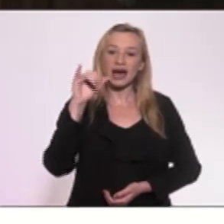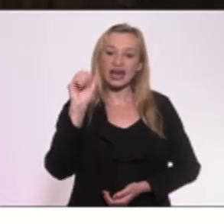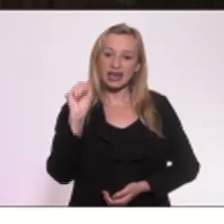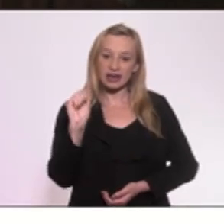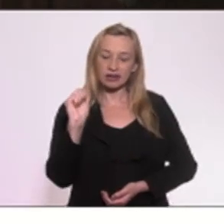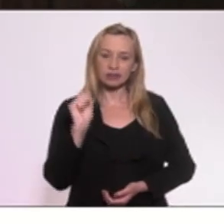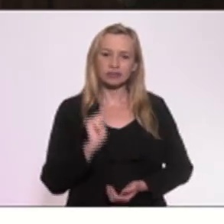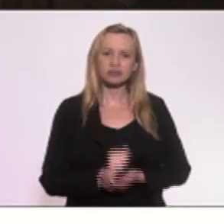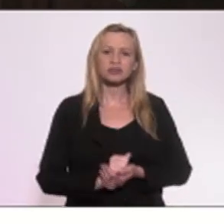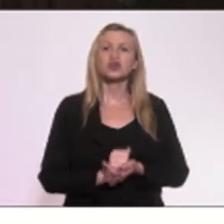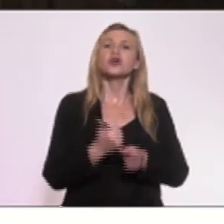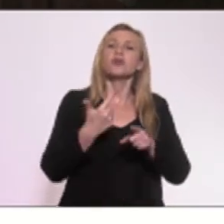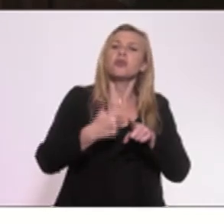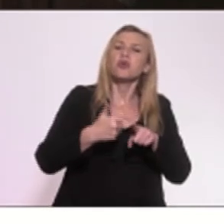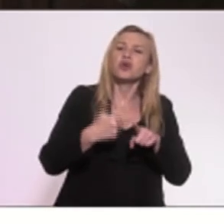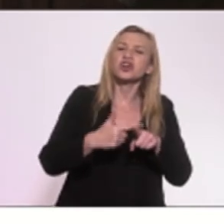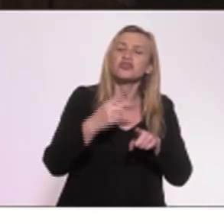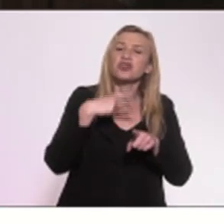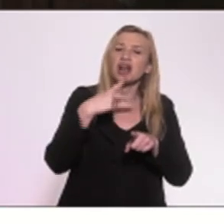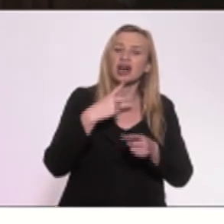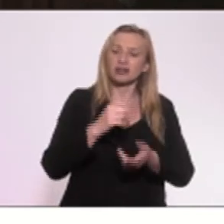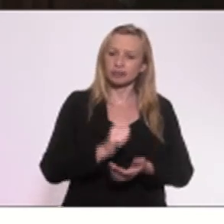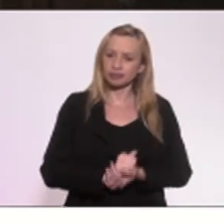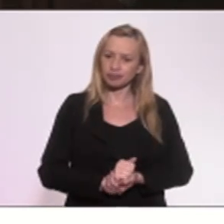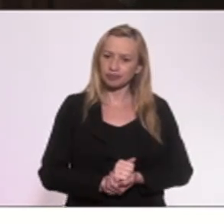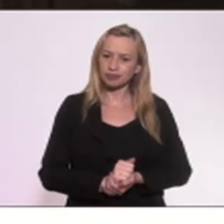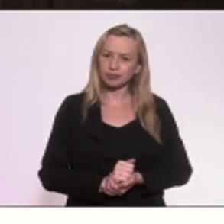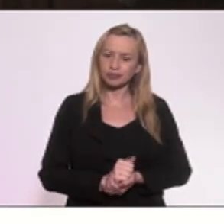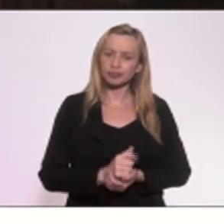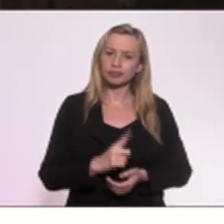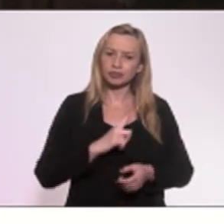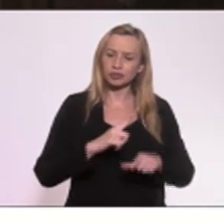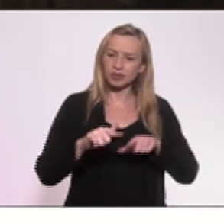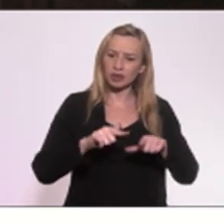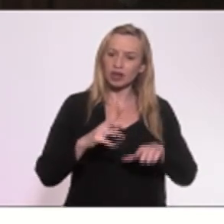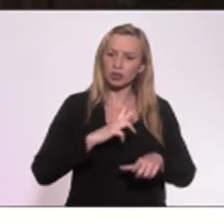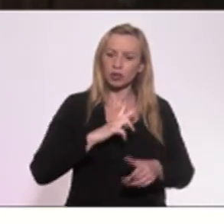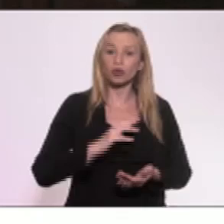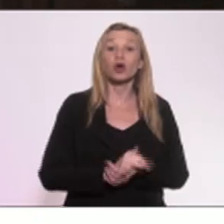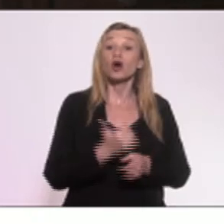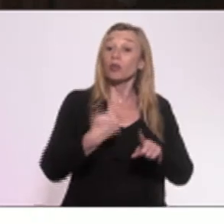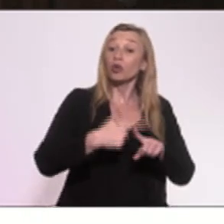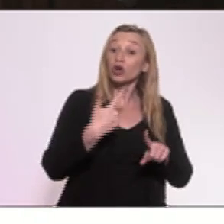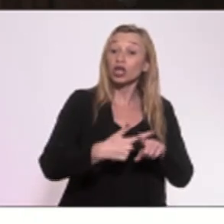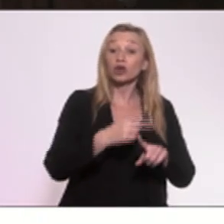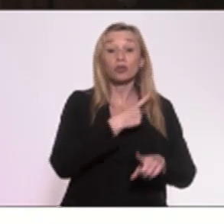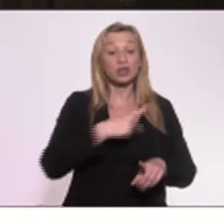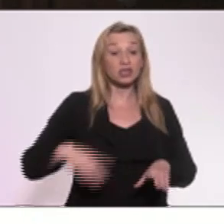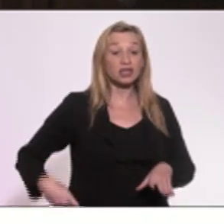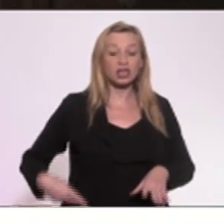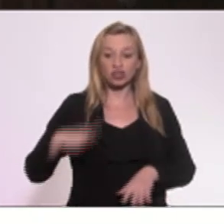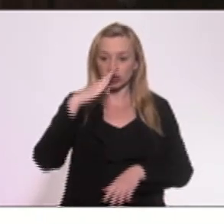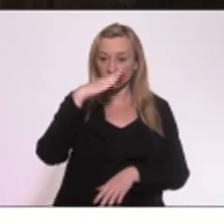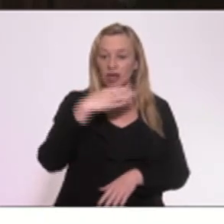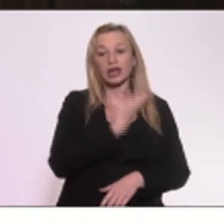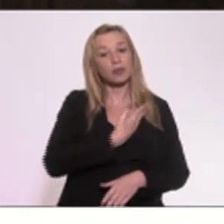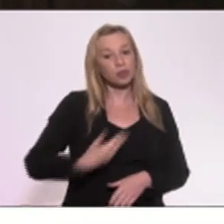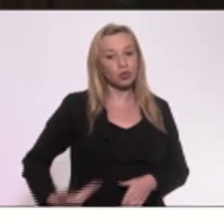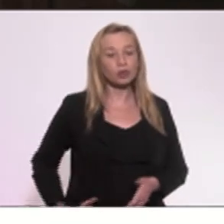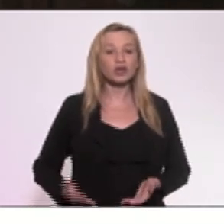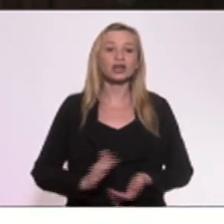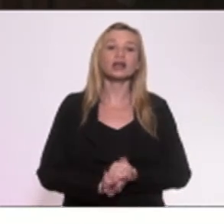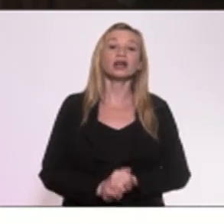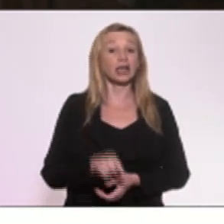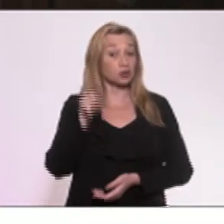E por que falo de mote próprio? Porque o presidente da República, a cada dia,